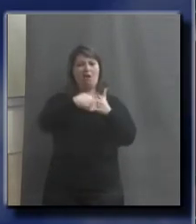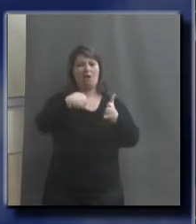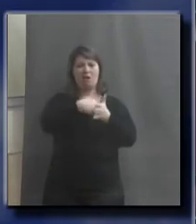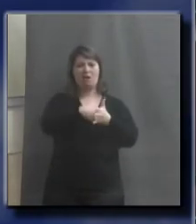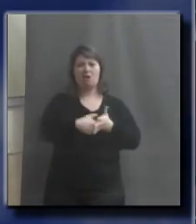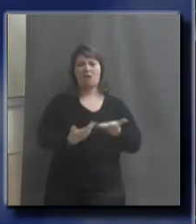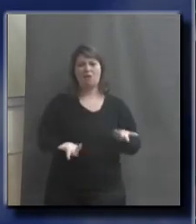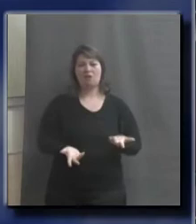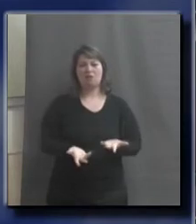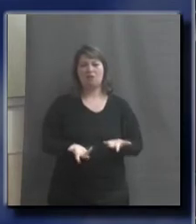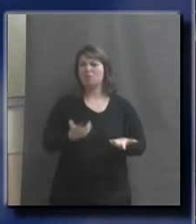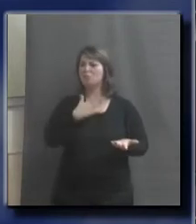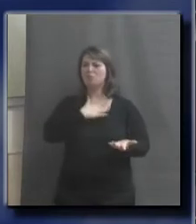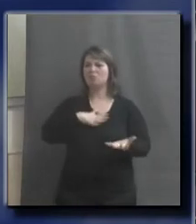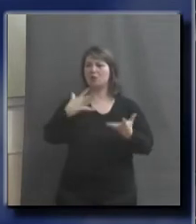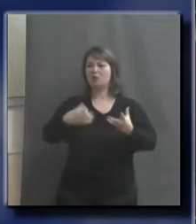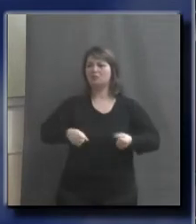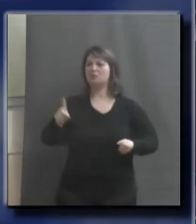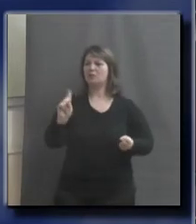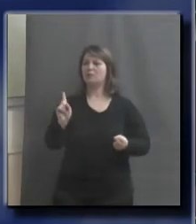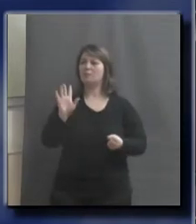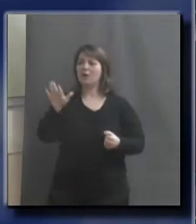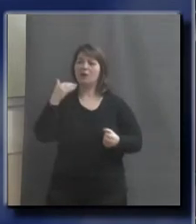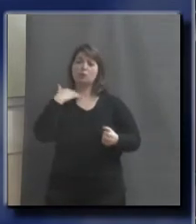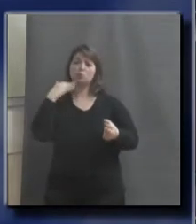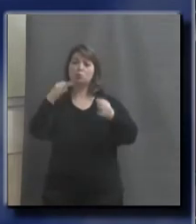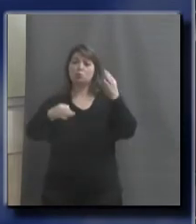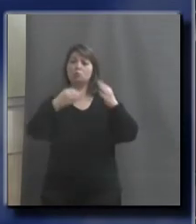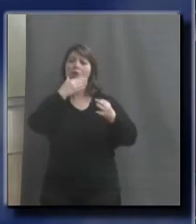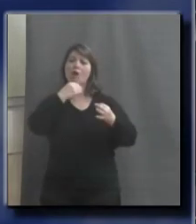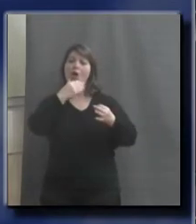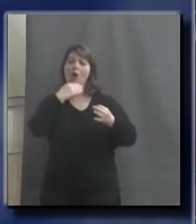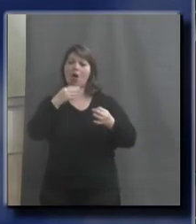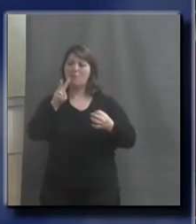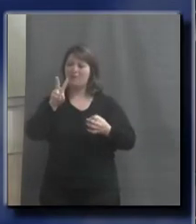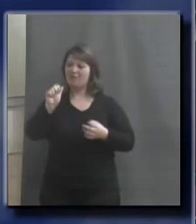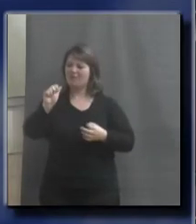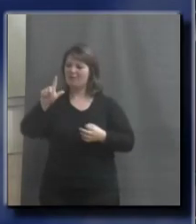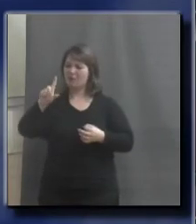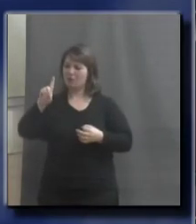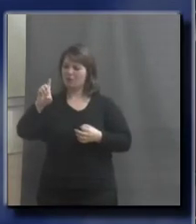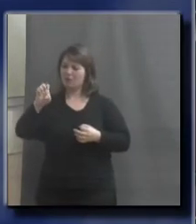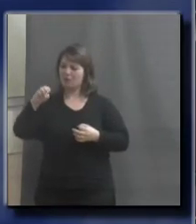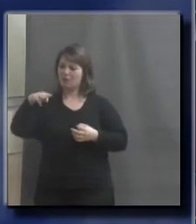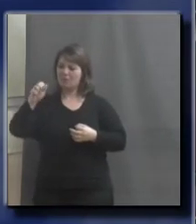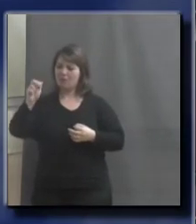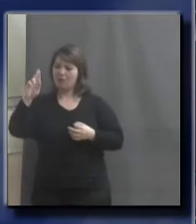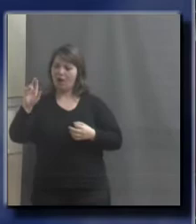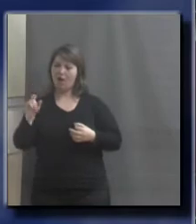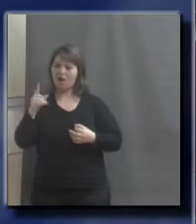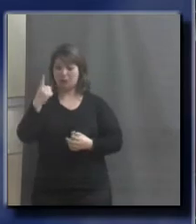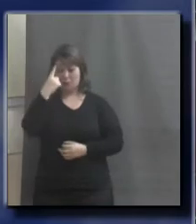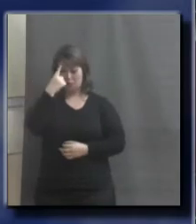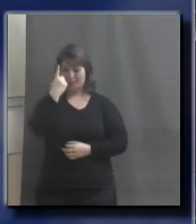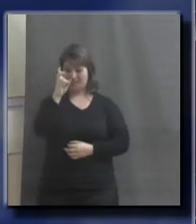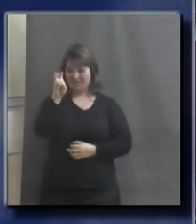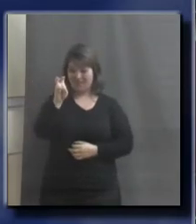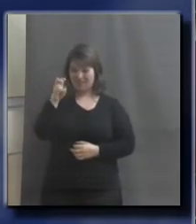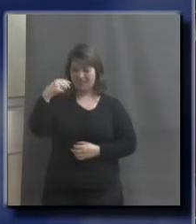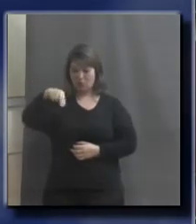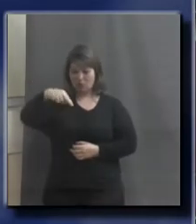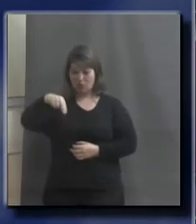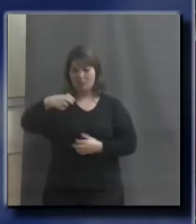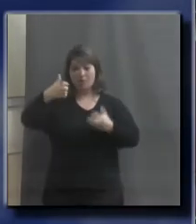lado, mas o juiz Valdemar, no dia 15 de dezembro, agora, solta não mais a